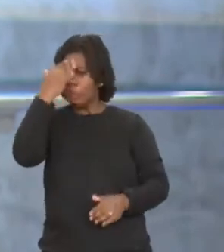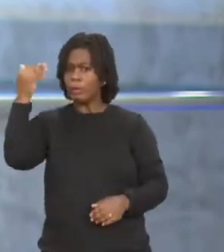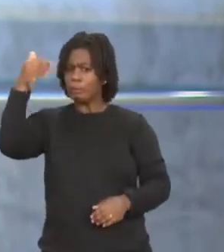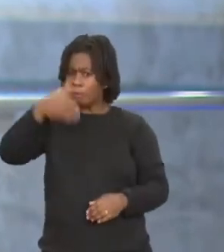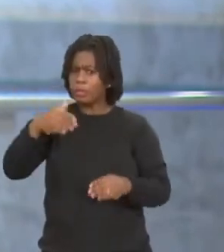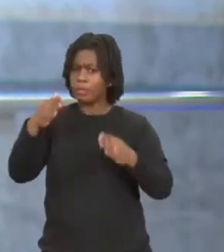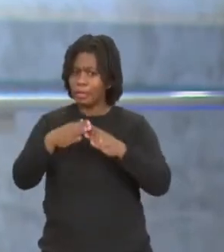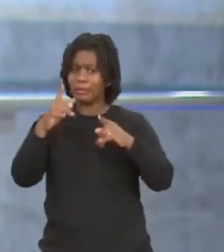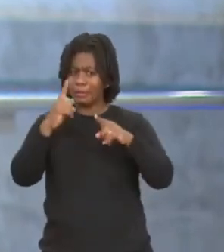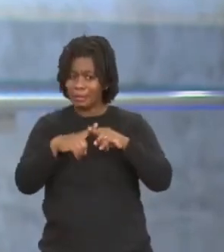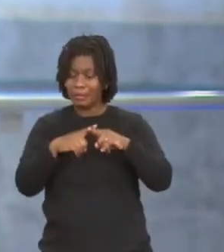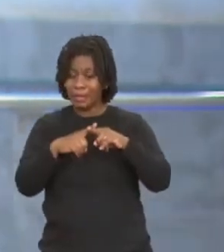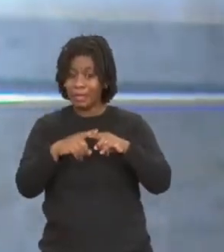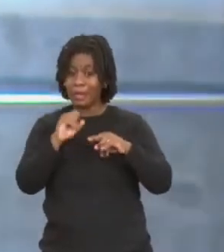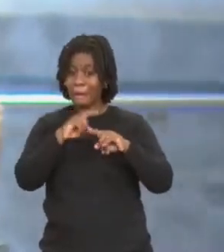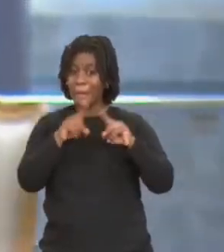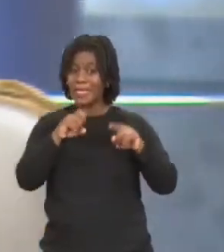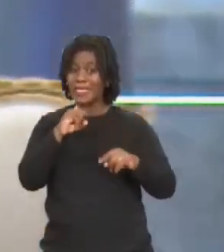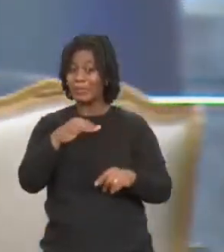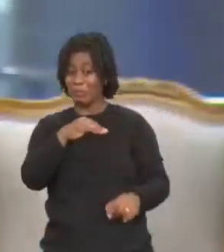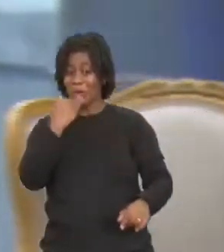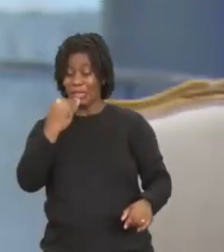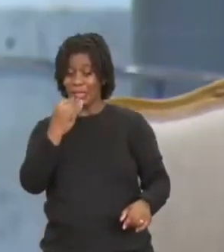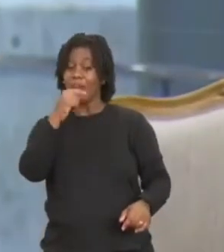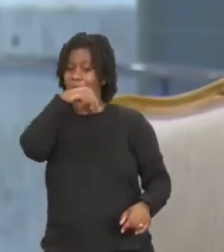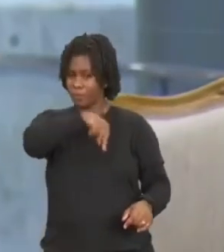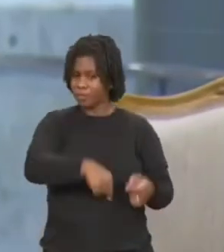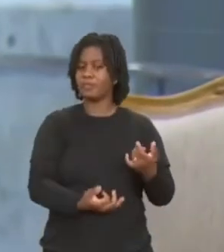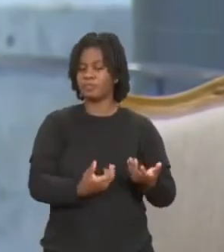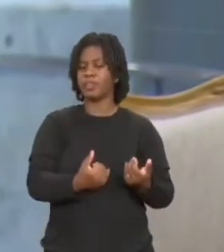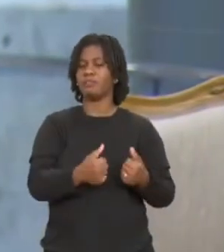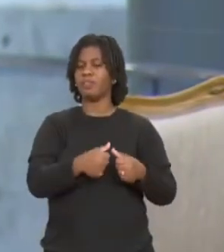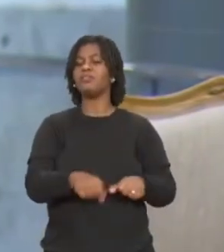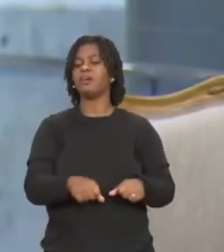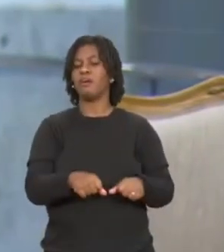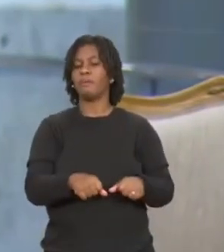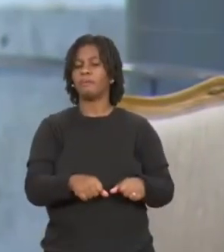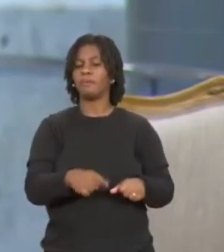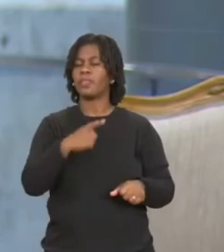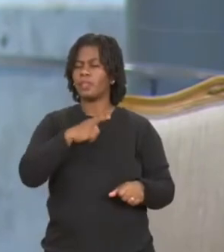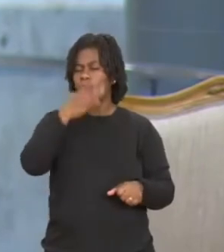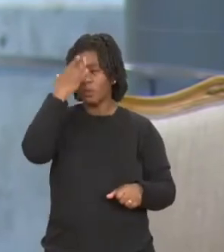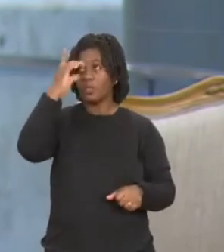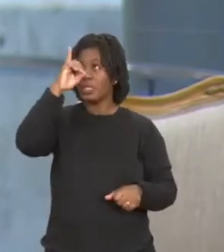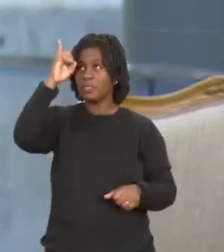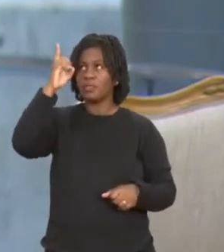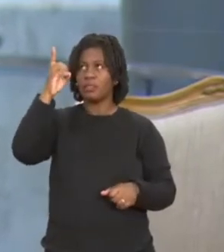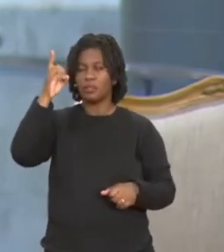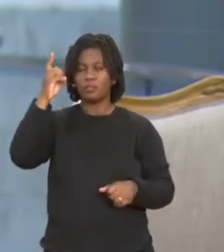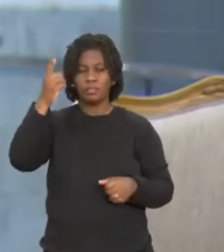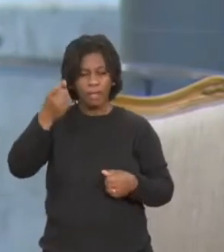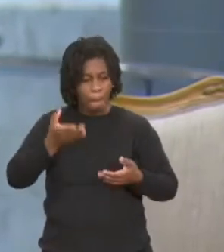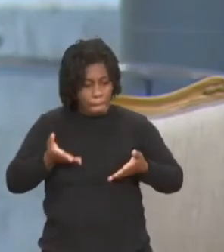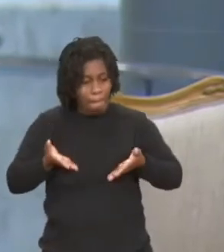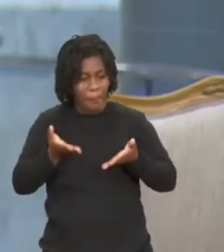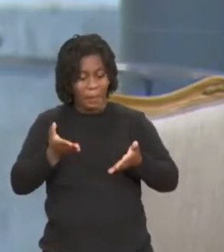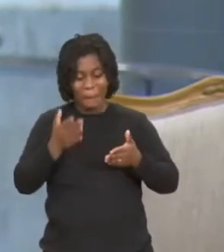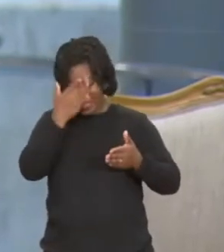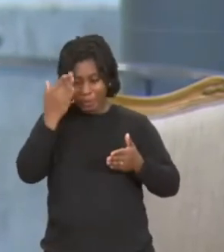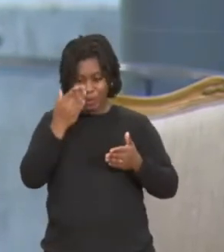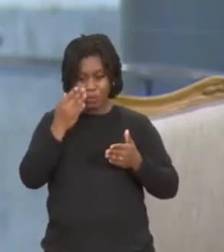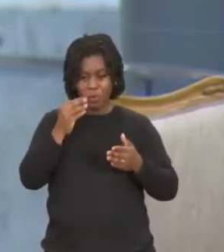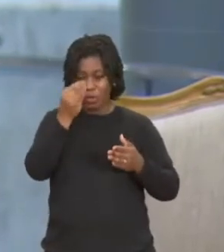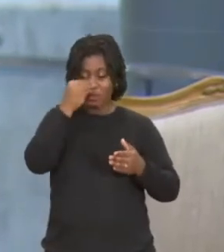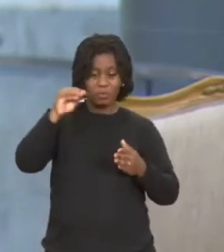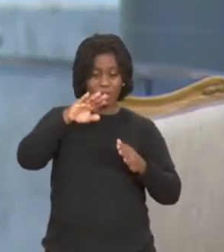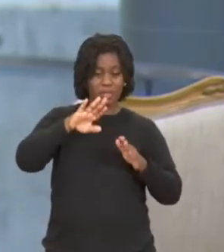morrer, vai para o inferno. São pessoas que Deus queria que elas estivessem lá na frente, e elas estão lá atrás. E a culpa não é